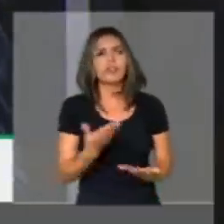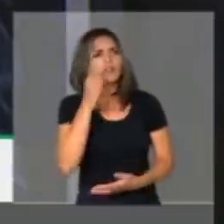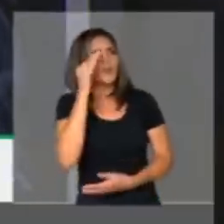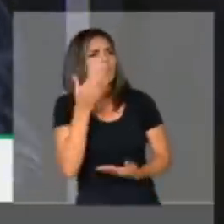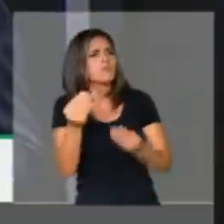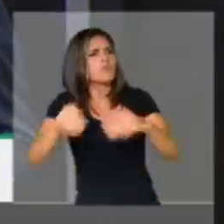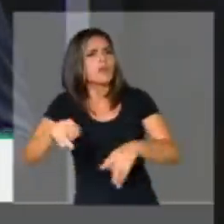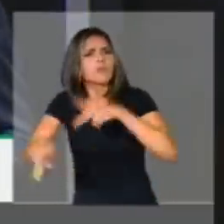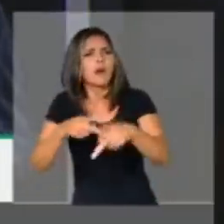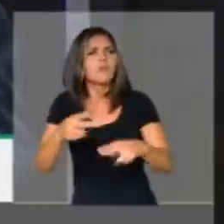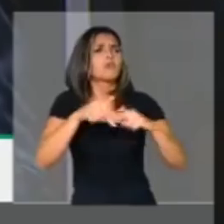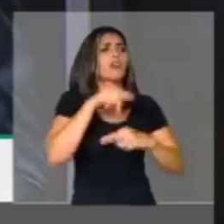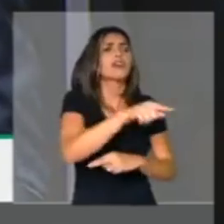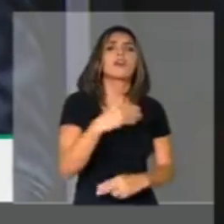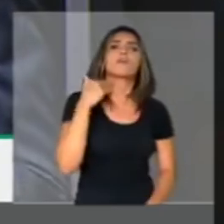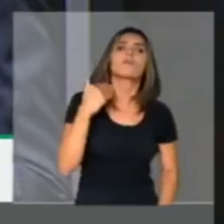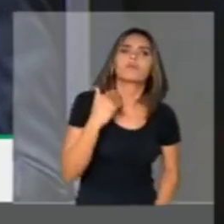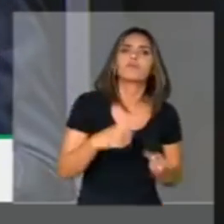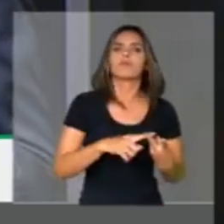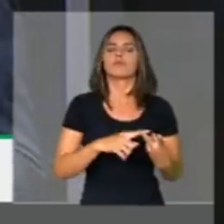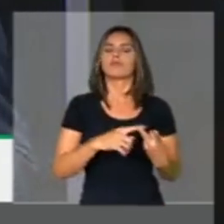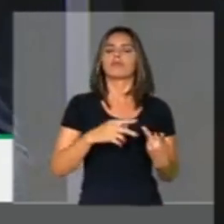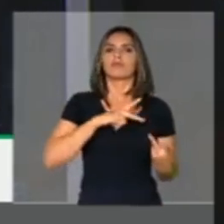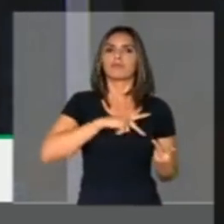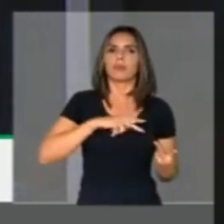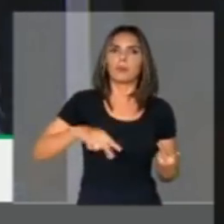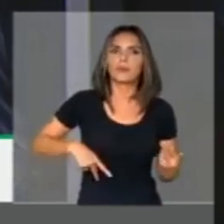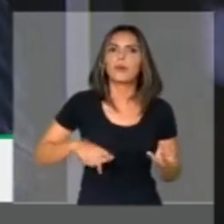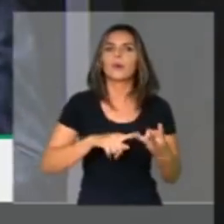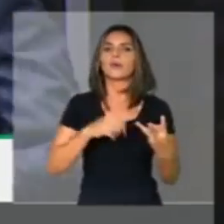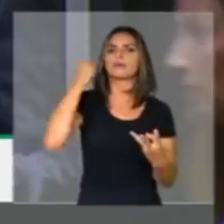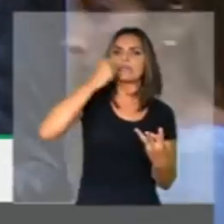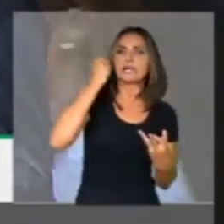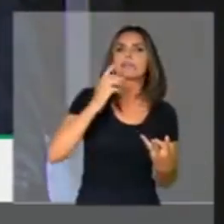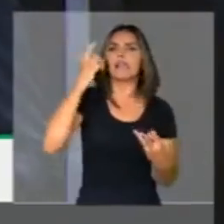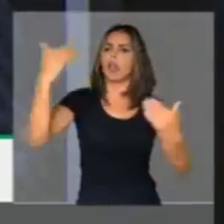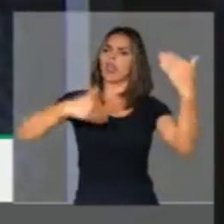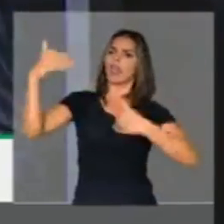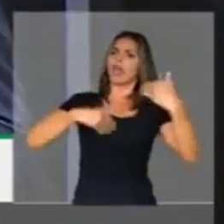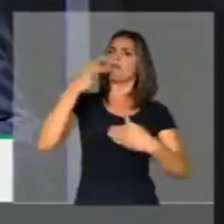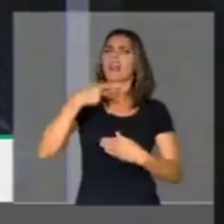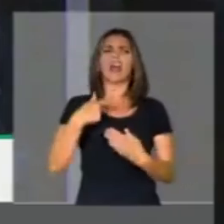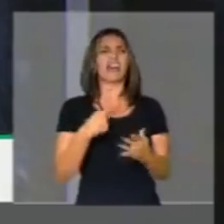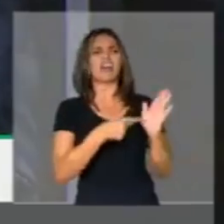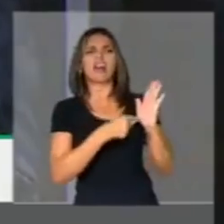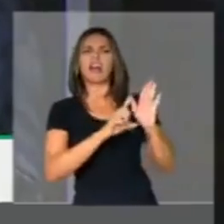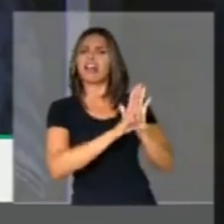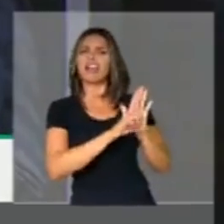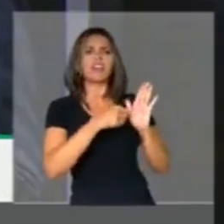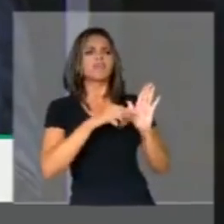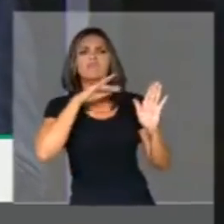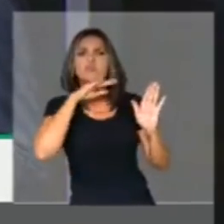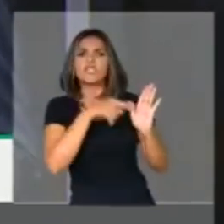pobres, por que que juiz, promotor, deputado, senador, ministro está batendo na porta do meu gabinete para falar contra a reforma e falar que está preocupado